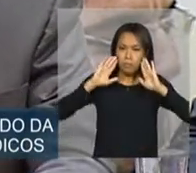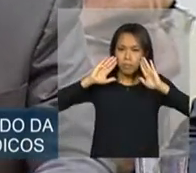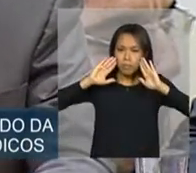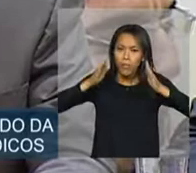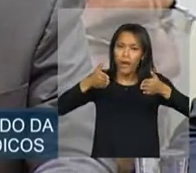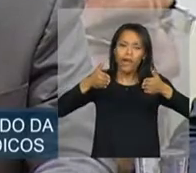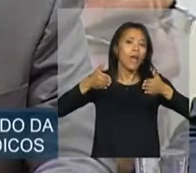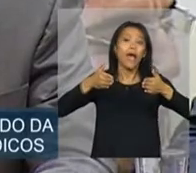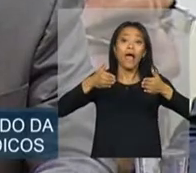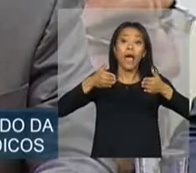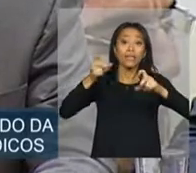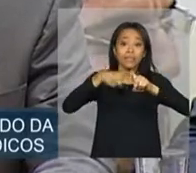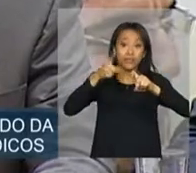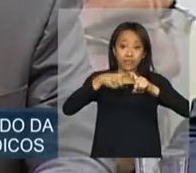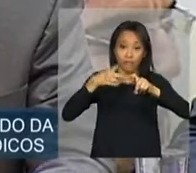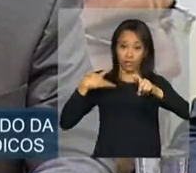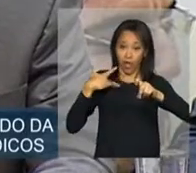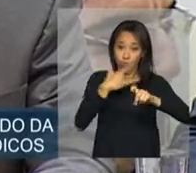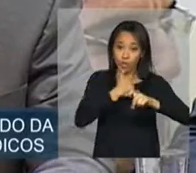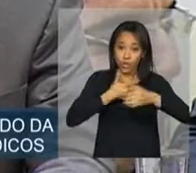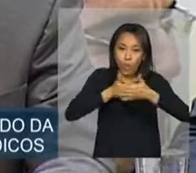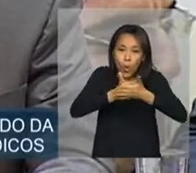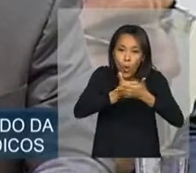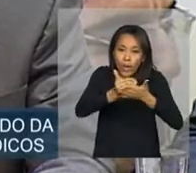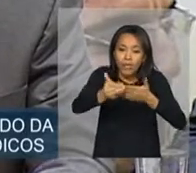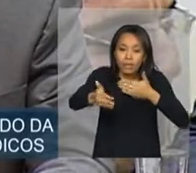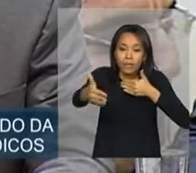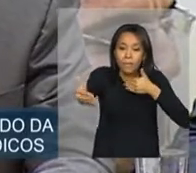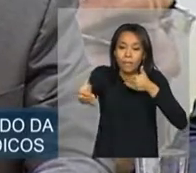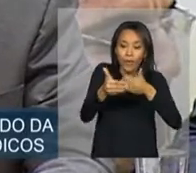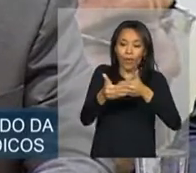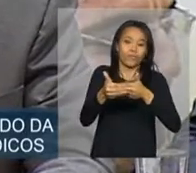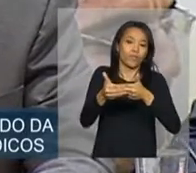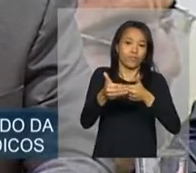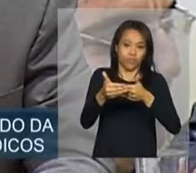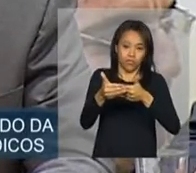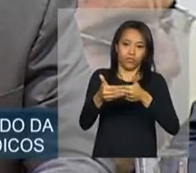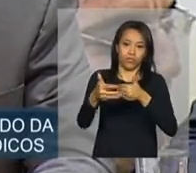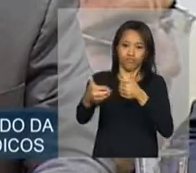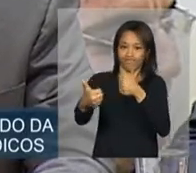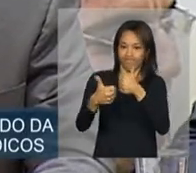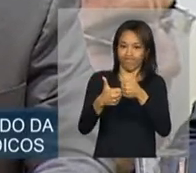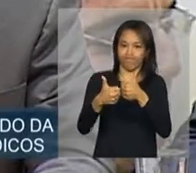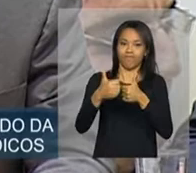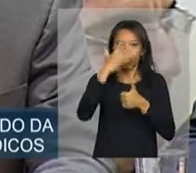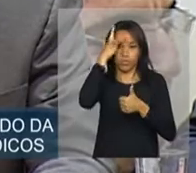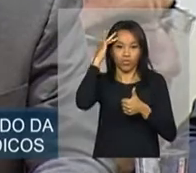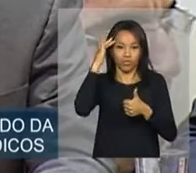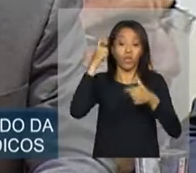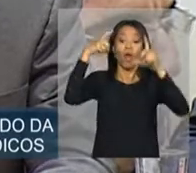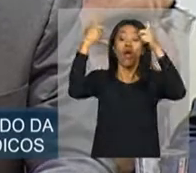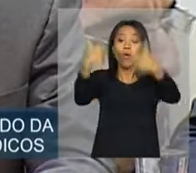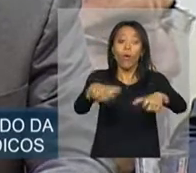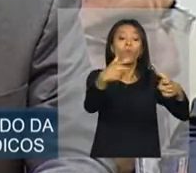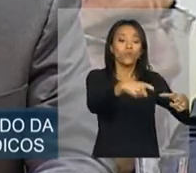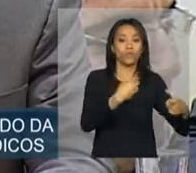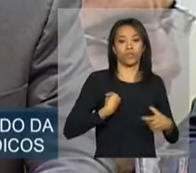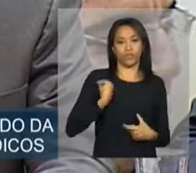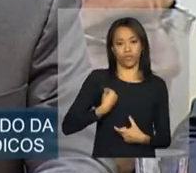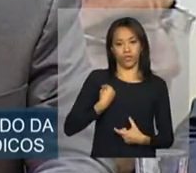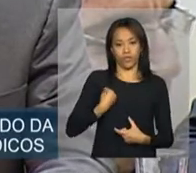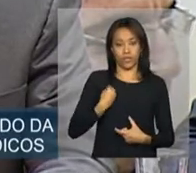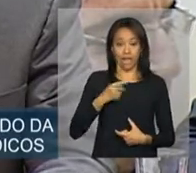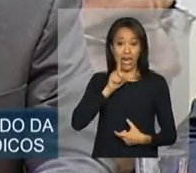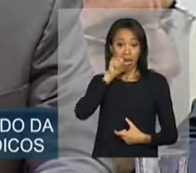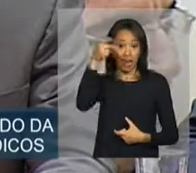perto da onde as pessoas vivem moram trabalham fora do ambiente hospitalar né é atuação da Medicina